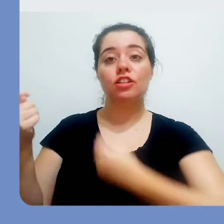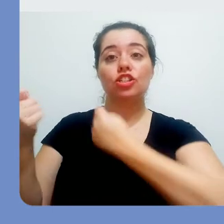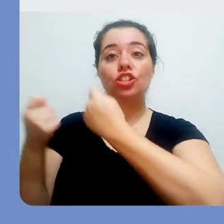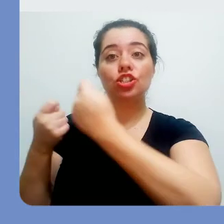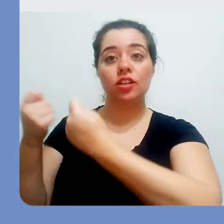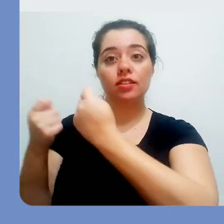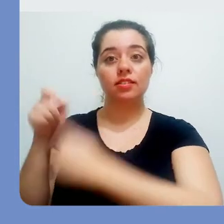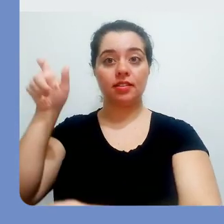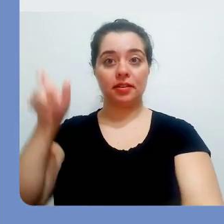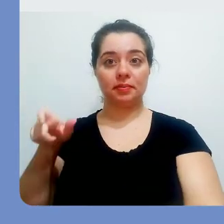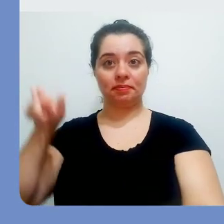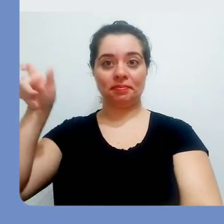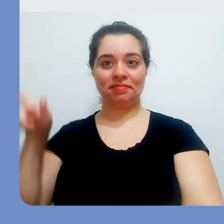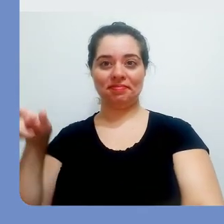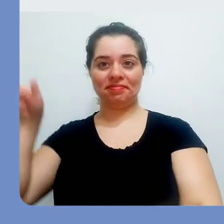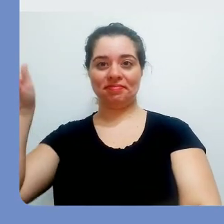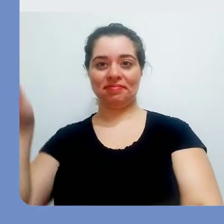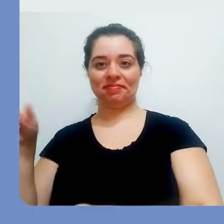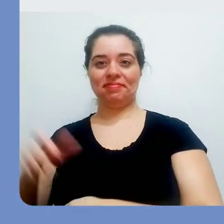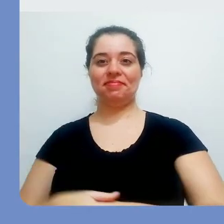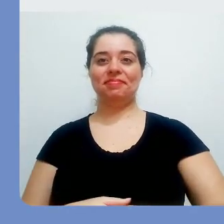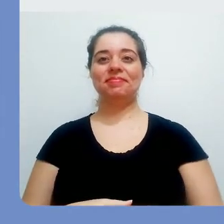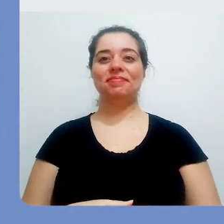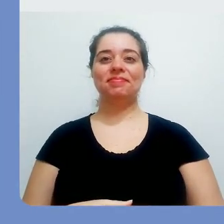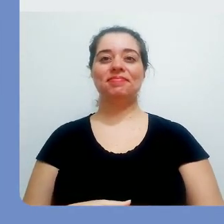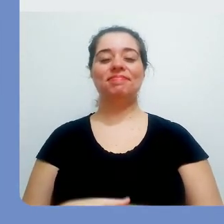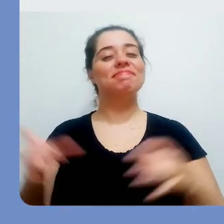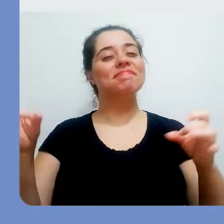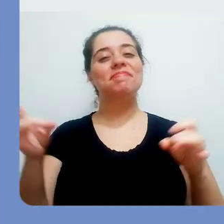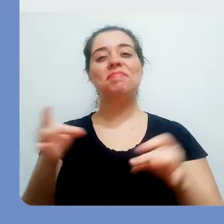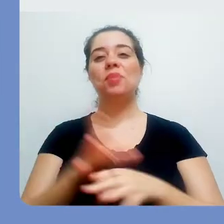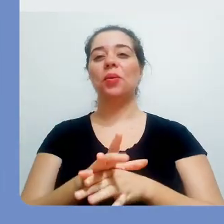você vem e clica em Gerenciar Membros.